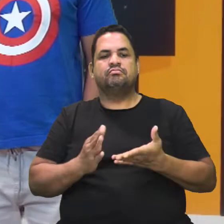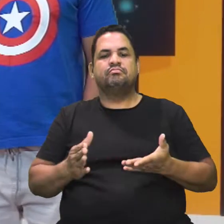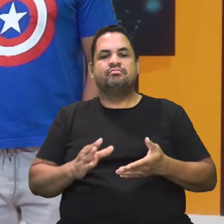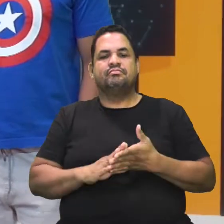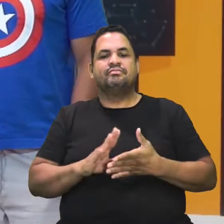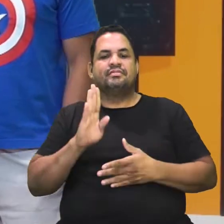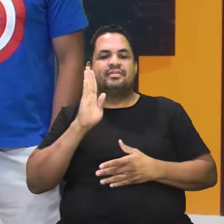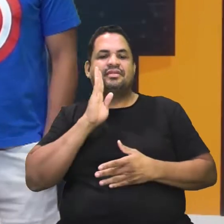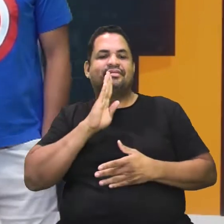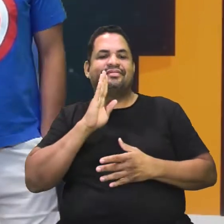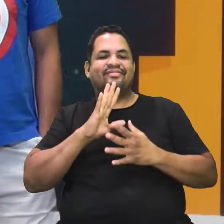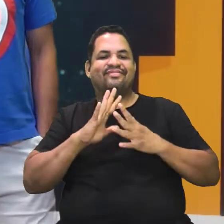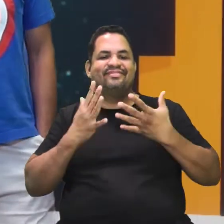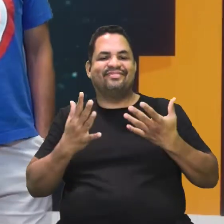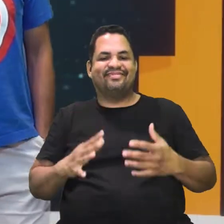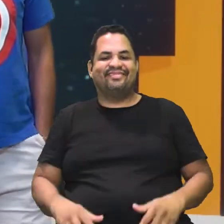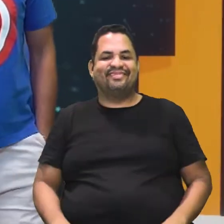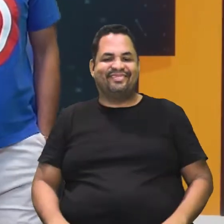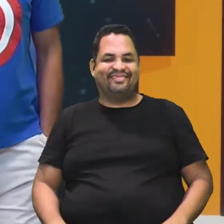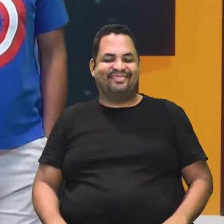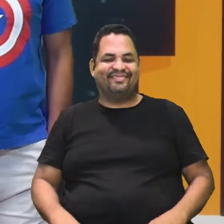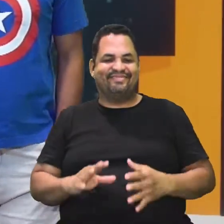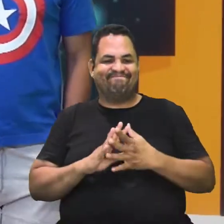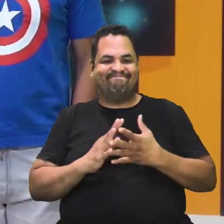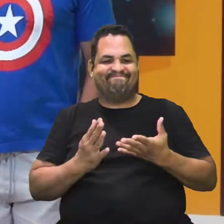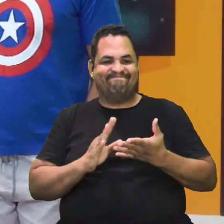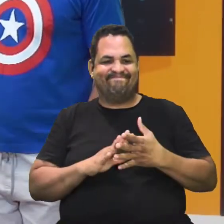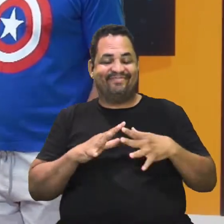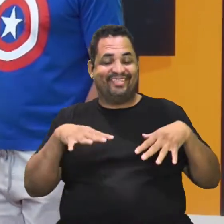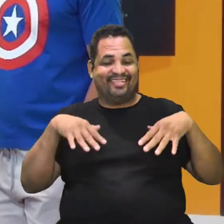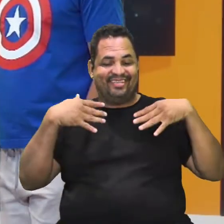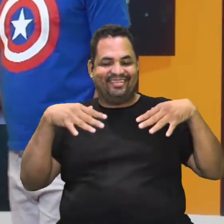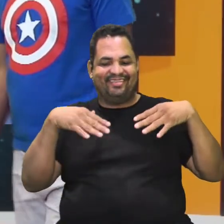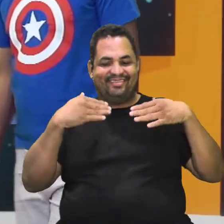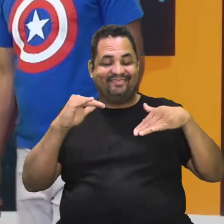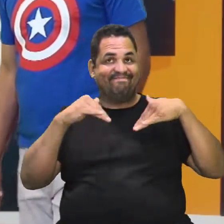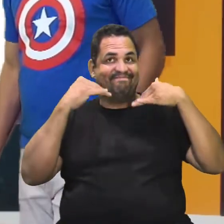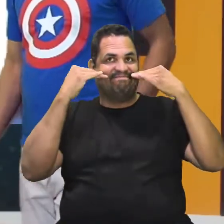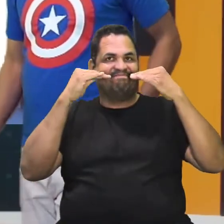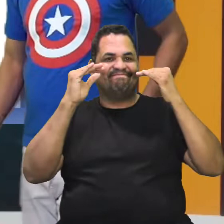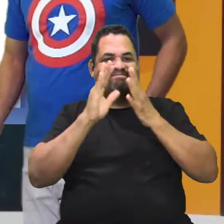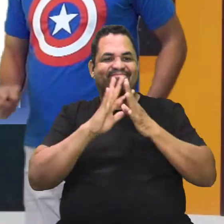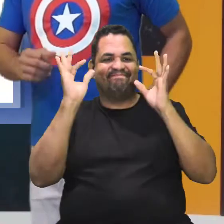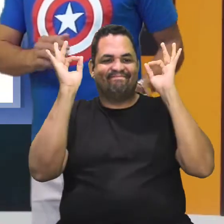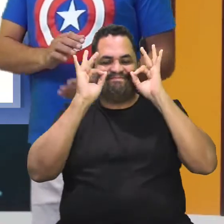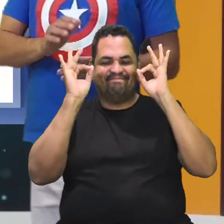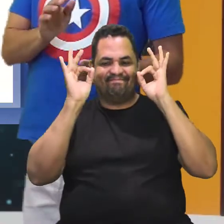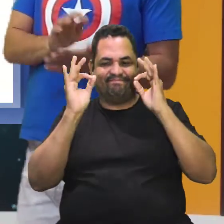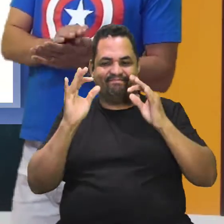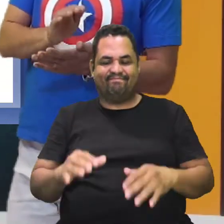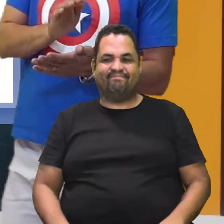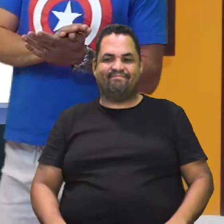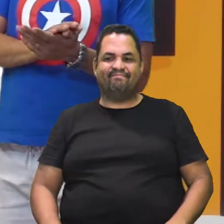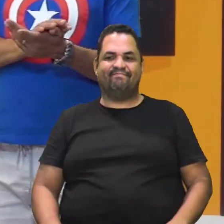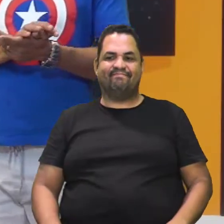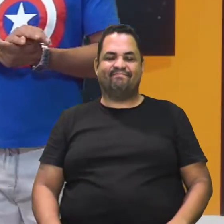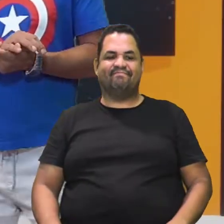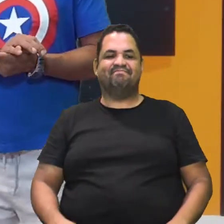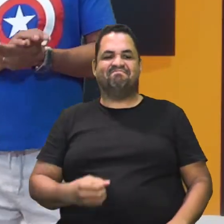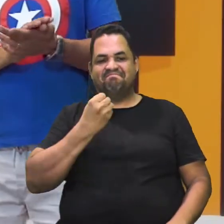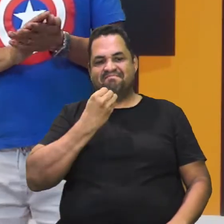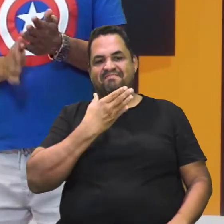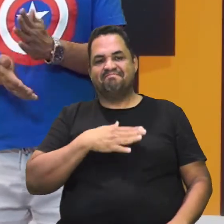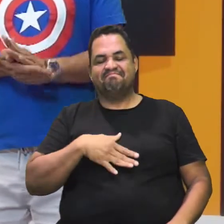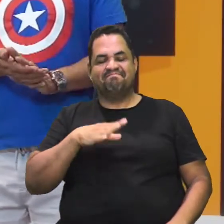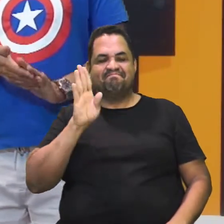é tech, é agro, Massa. é massa. Legal, né? Muito bom,